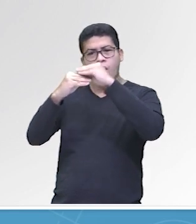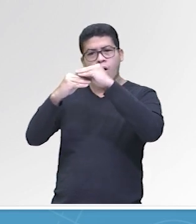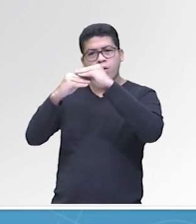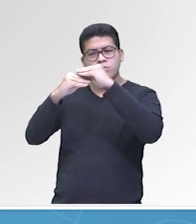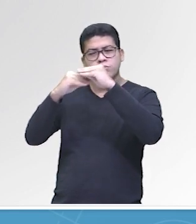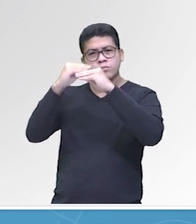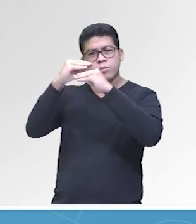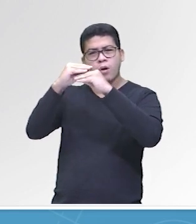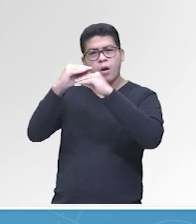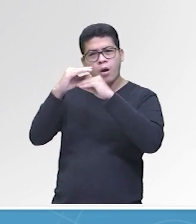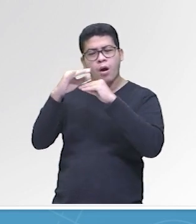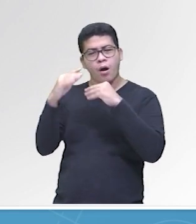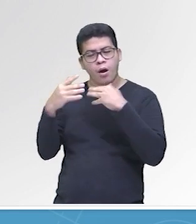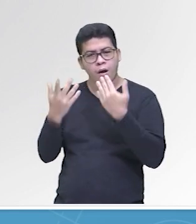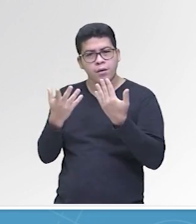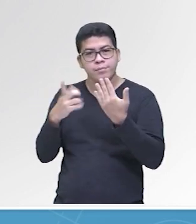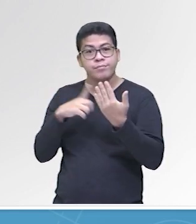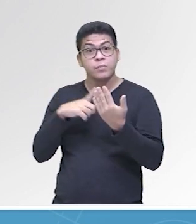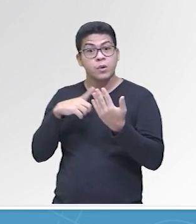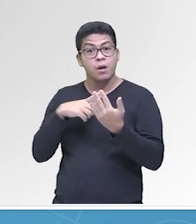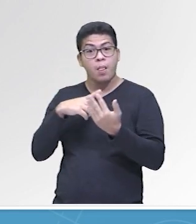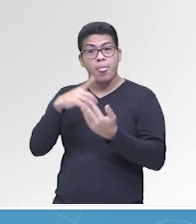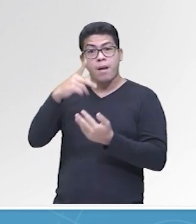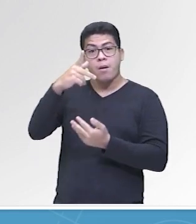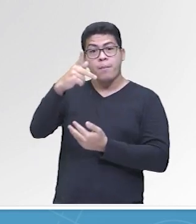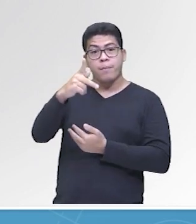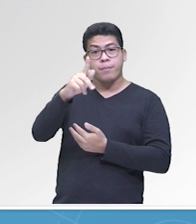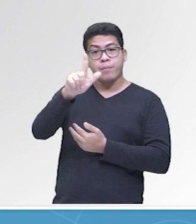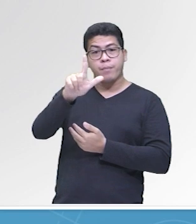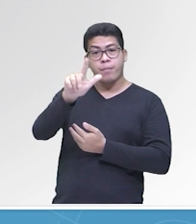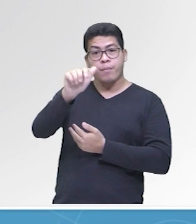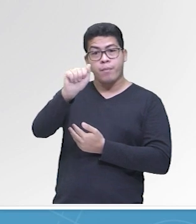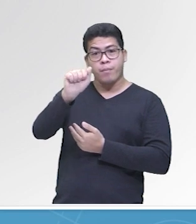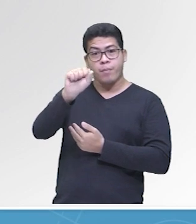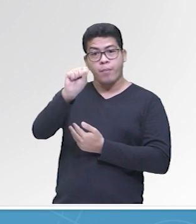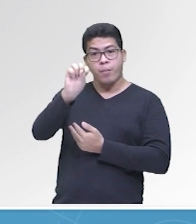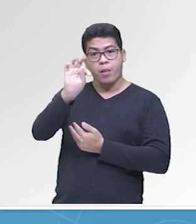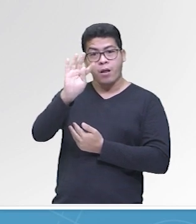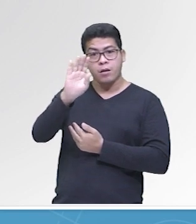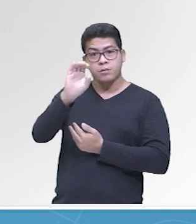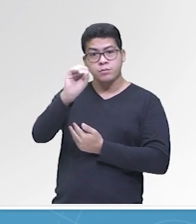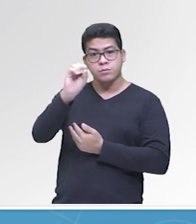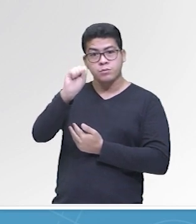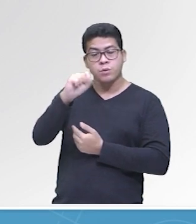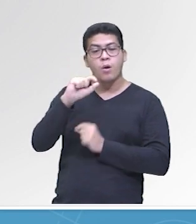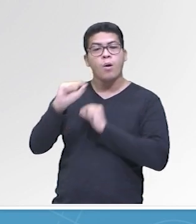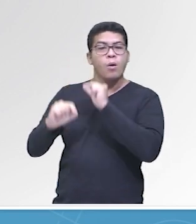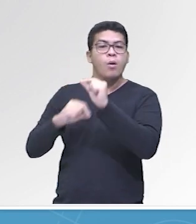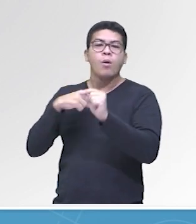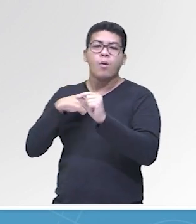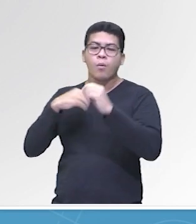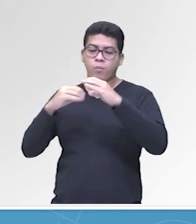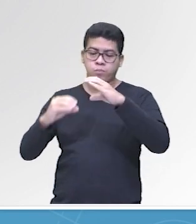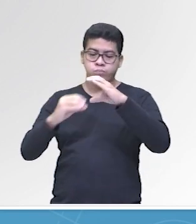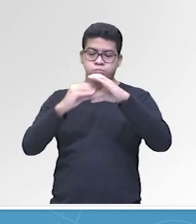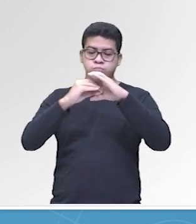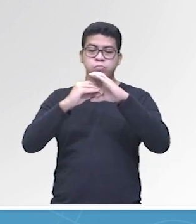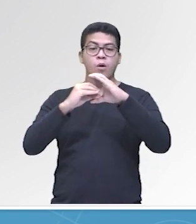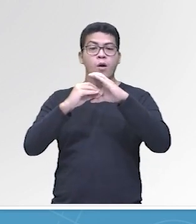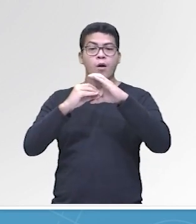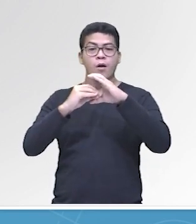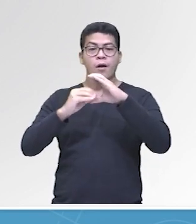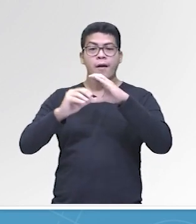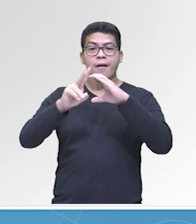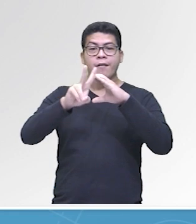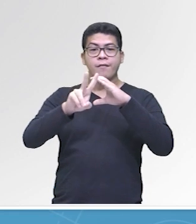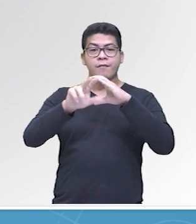círculos amontoados, um em cima do outro, tá? Os plastos e o vacúolo. São esses preenchimentos de